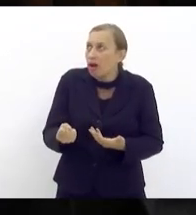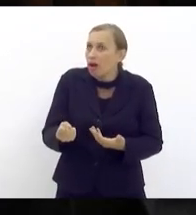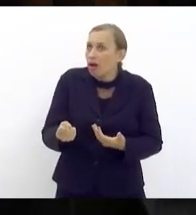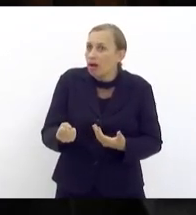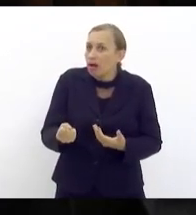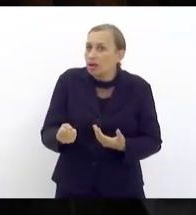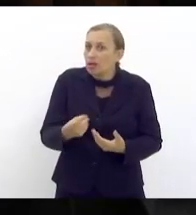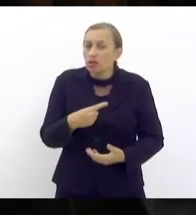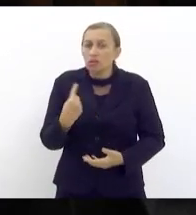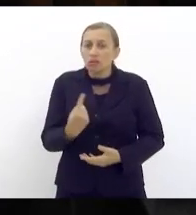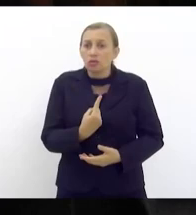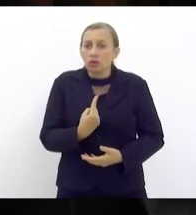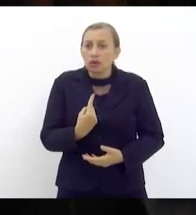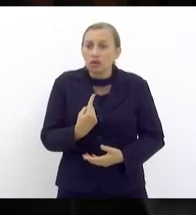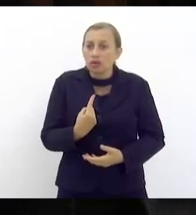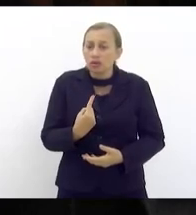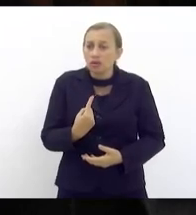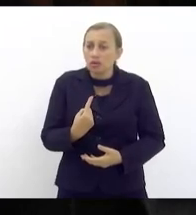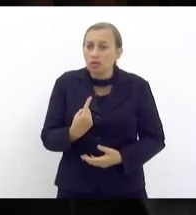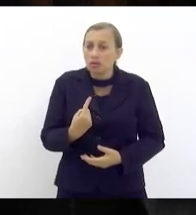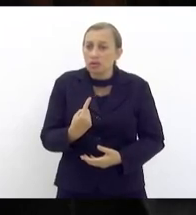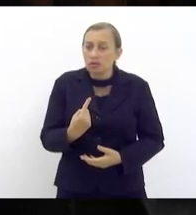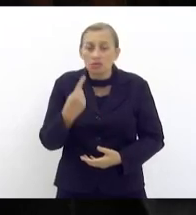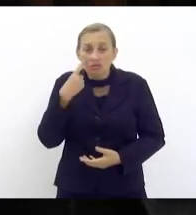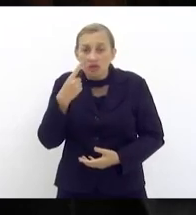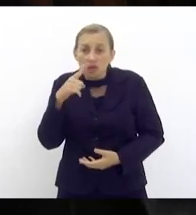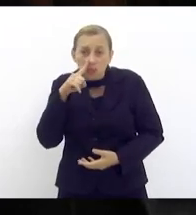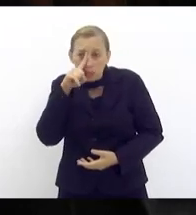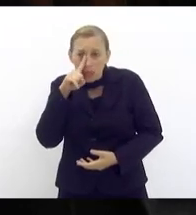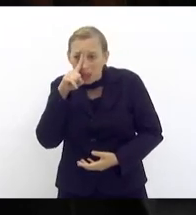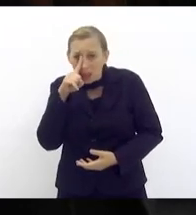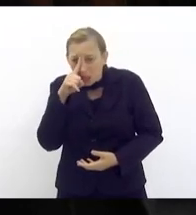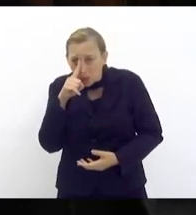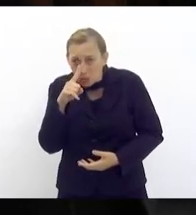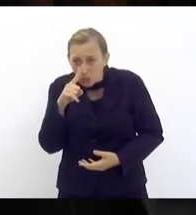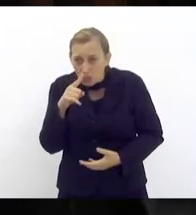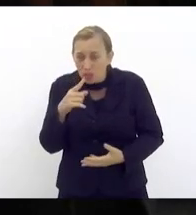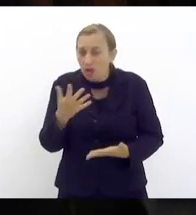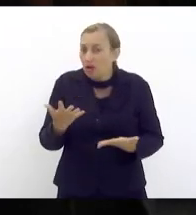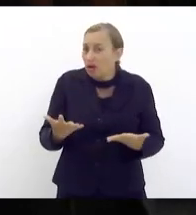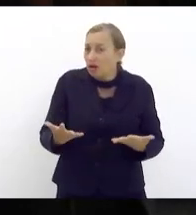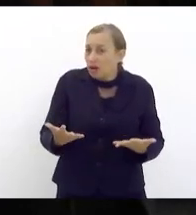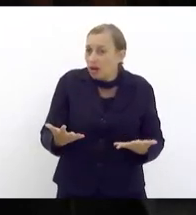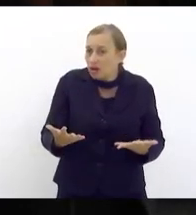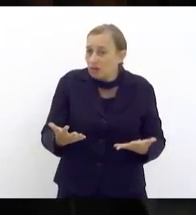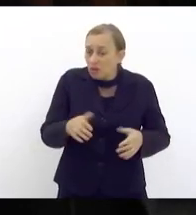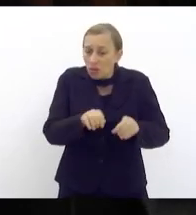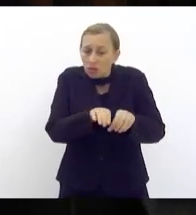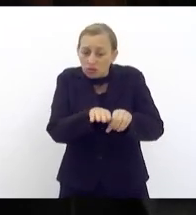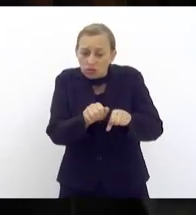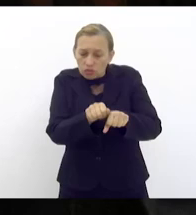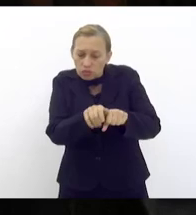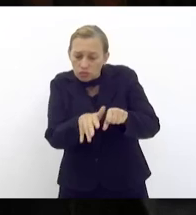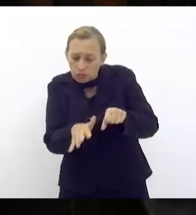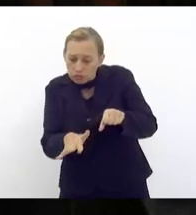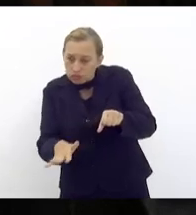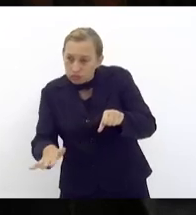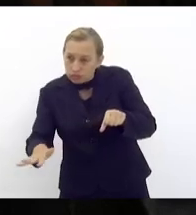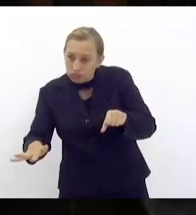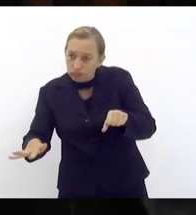exposto a tragédias como aqui esses vazamentos podem gerar